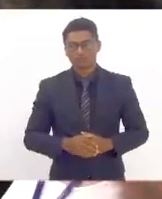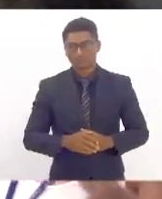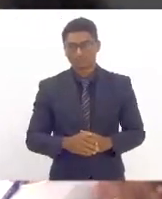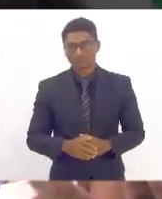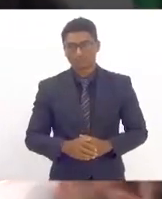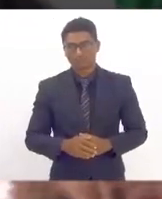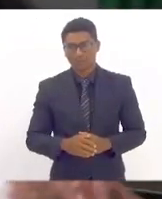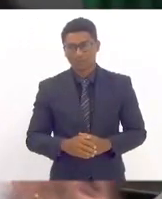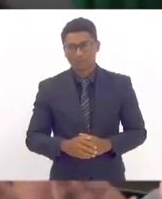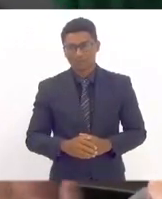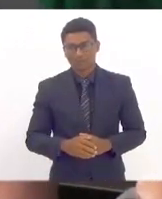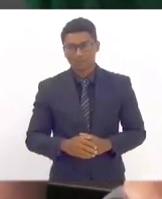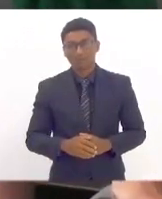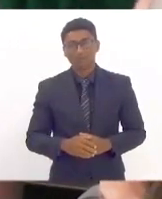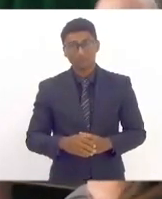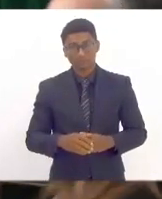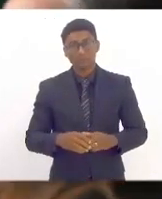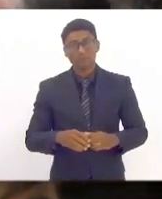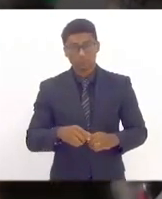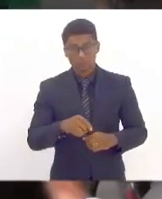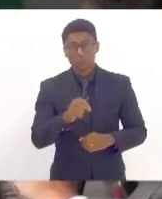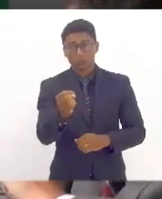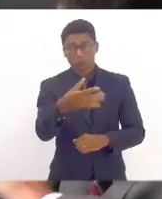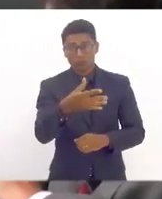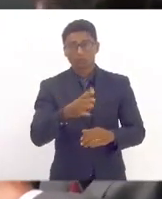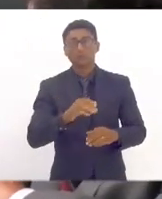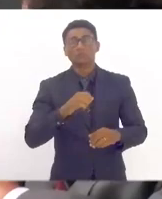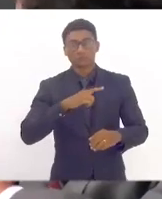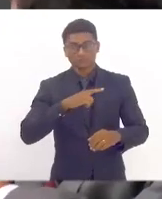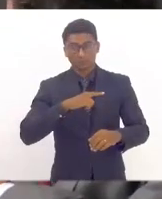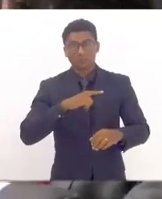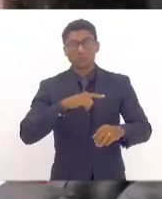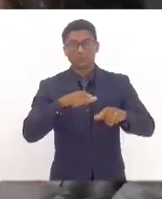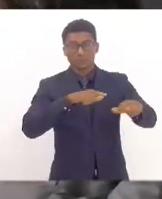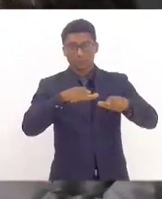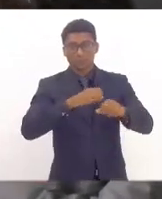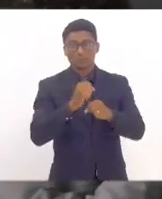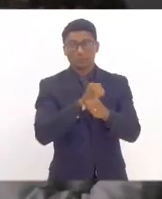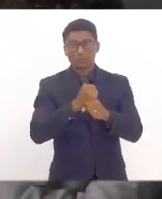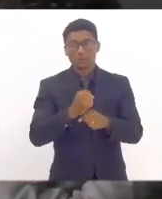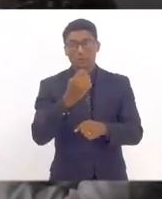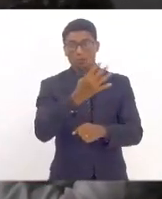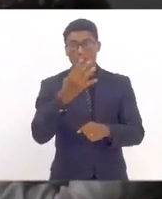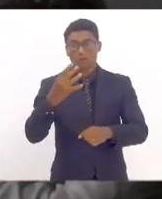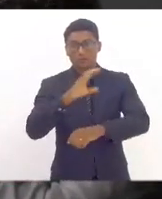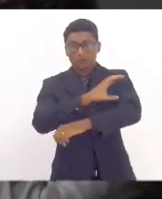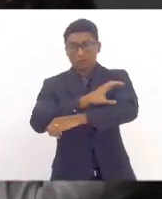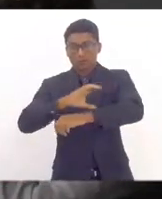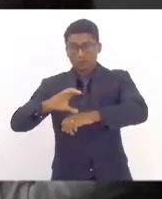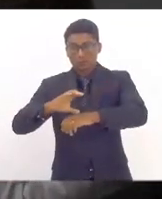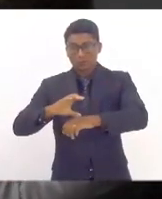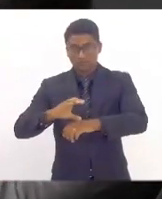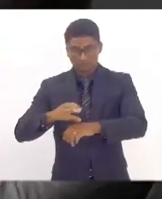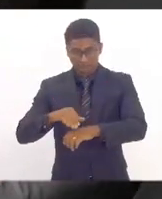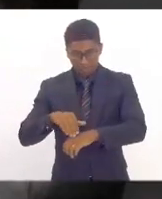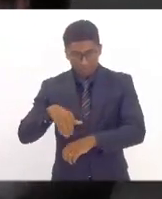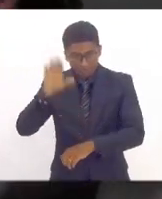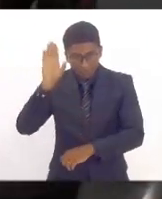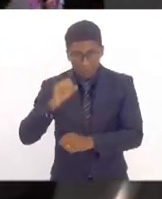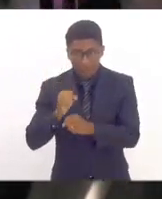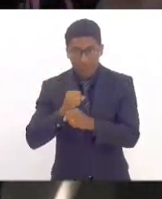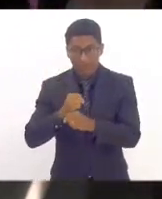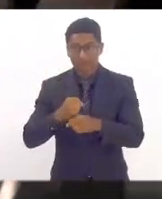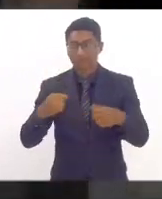Observatório que é jovem mas a galera que trabalha há 44 anos com cultura não é isso pouquinho mais do que isso rapaz